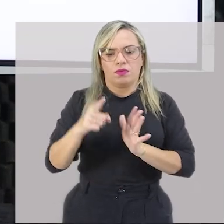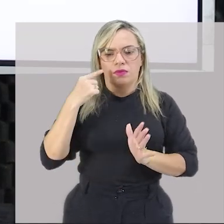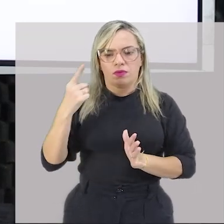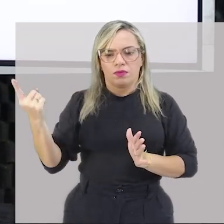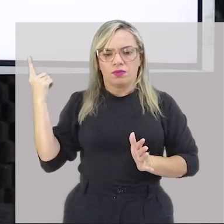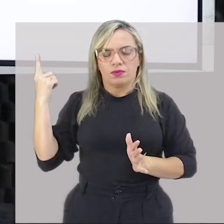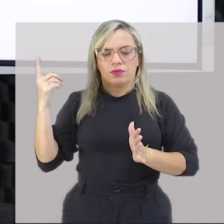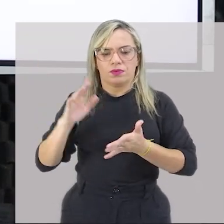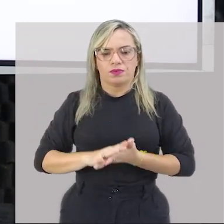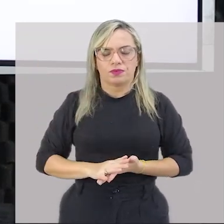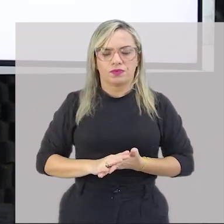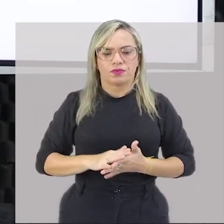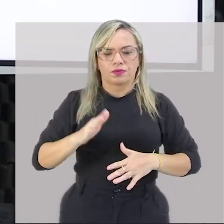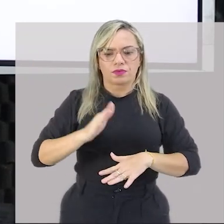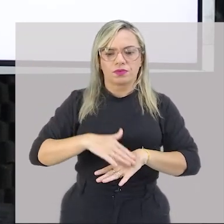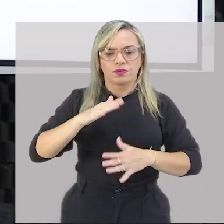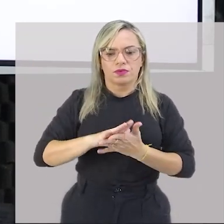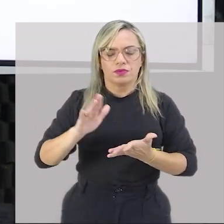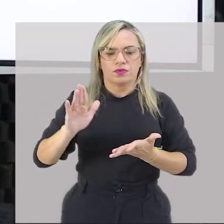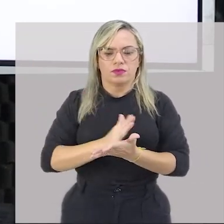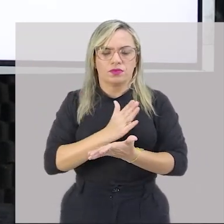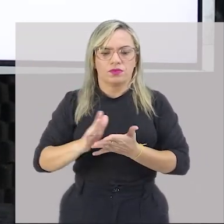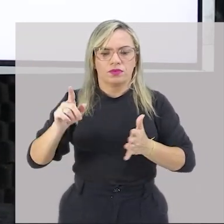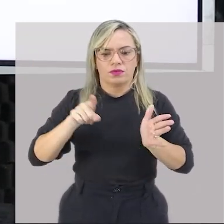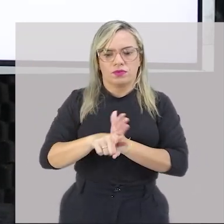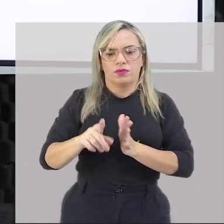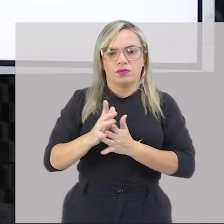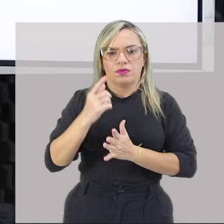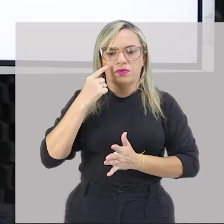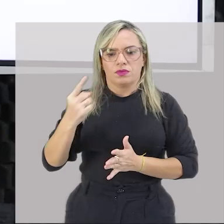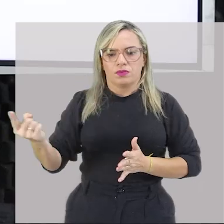ó, mais algumas questões aqui, vamos ver.